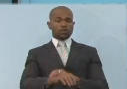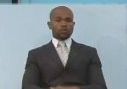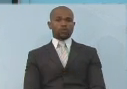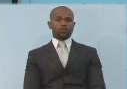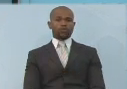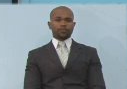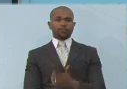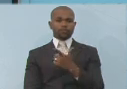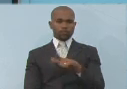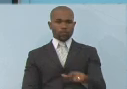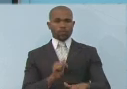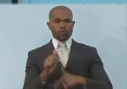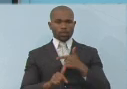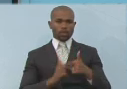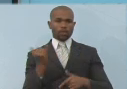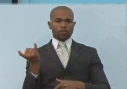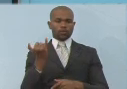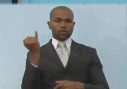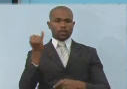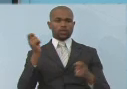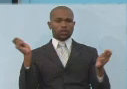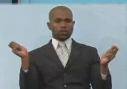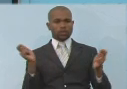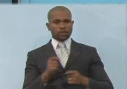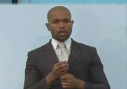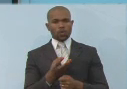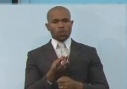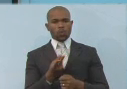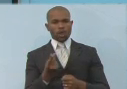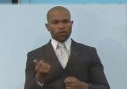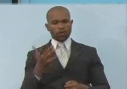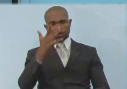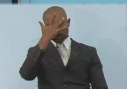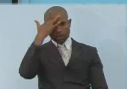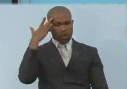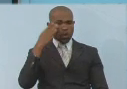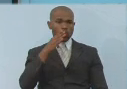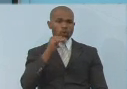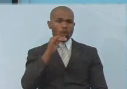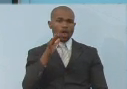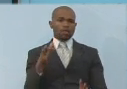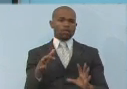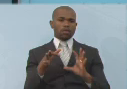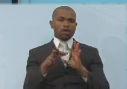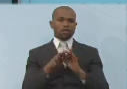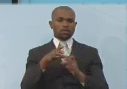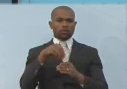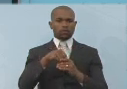Outra ação importante é a capacitação, qualificação de pessoal e integração dos novos servidores.